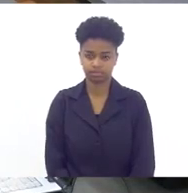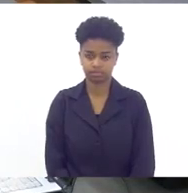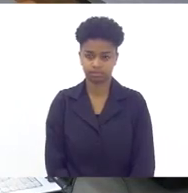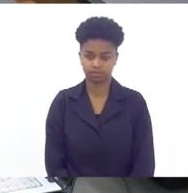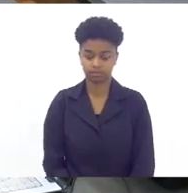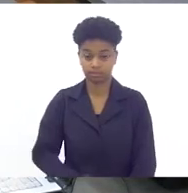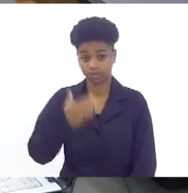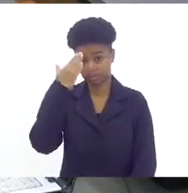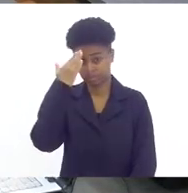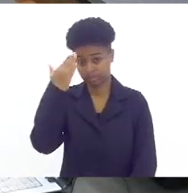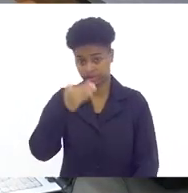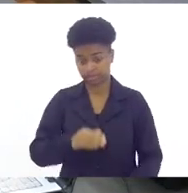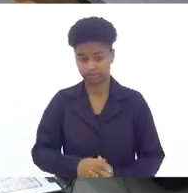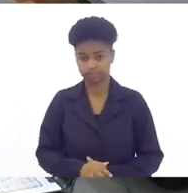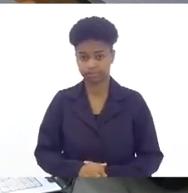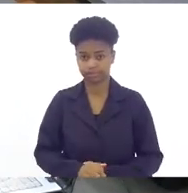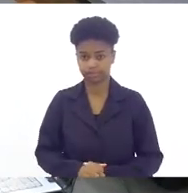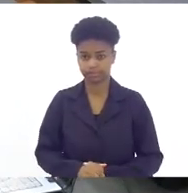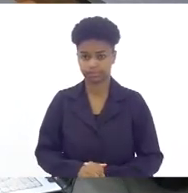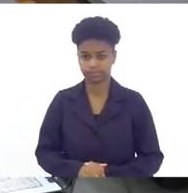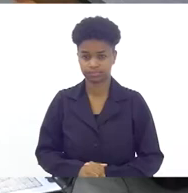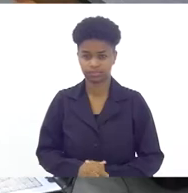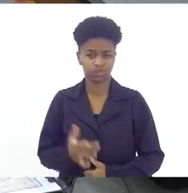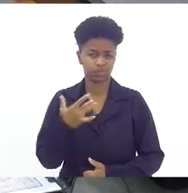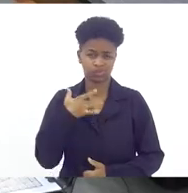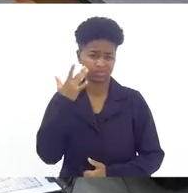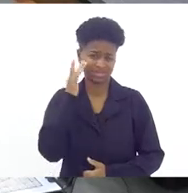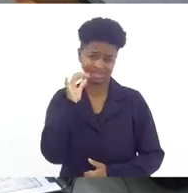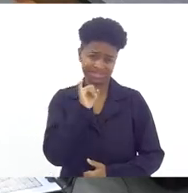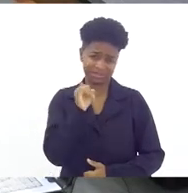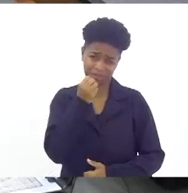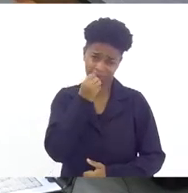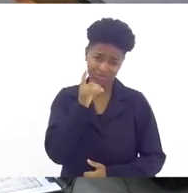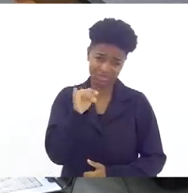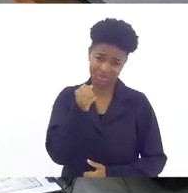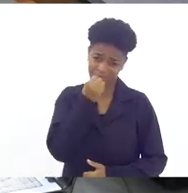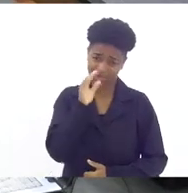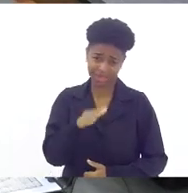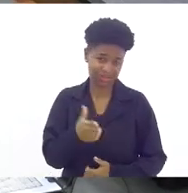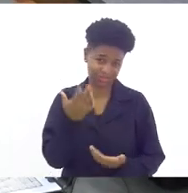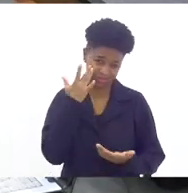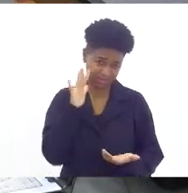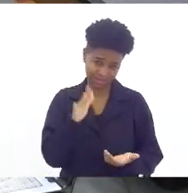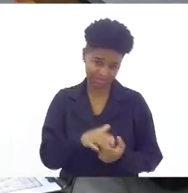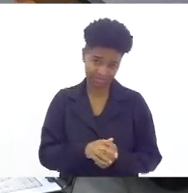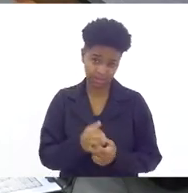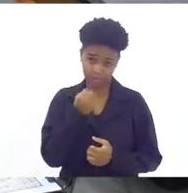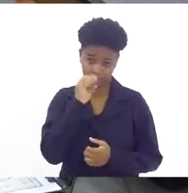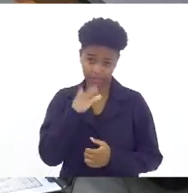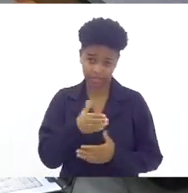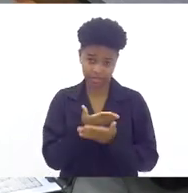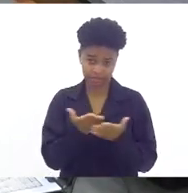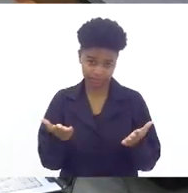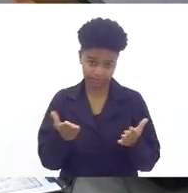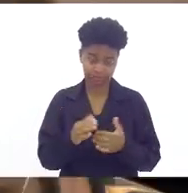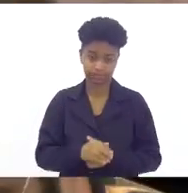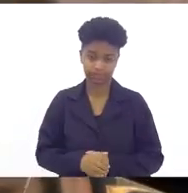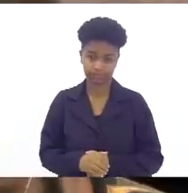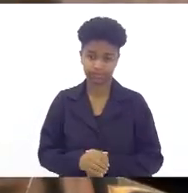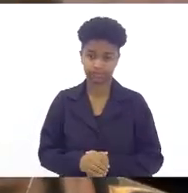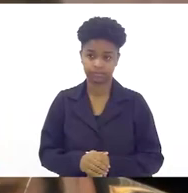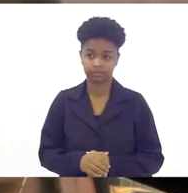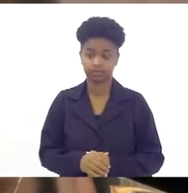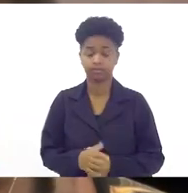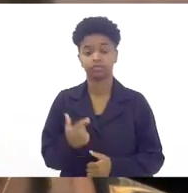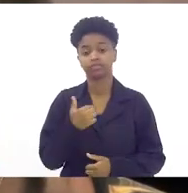obrigada não sei nem se é bom dia ou boa tarde já é boa tarde né a todas e todos eu queria